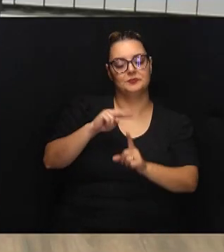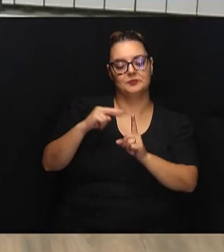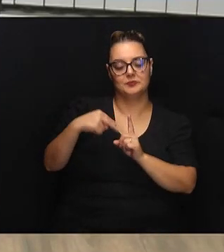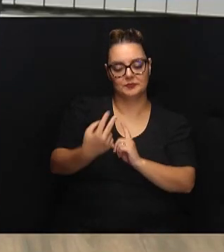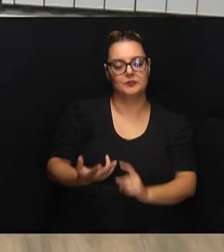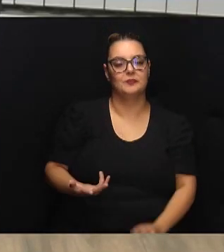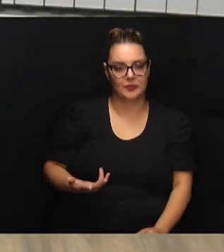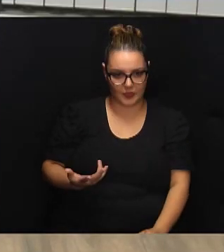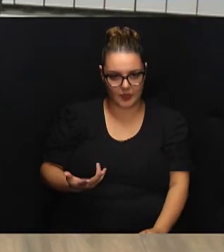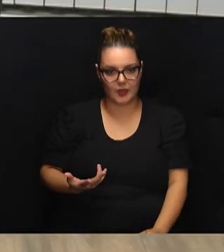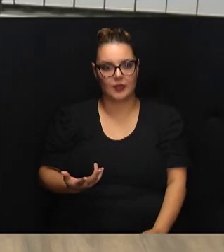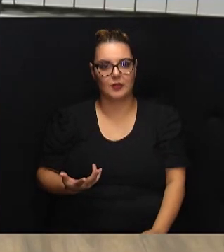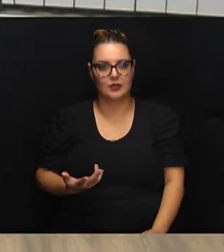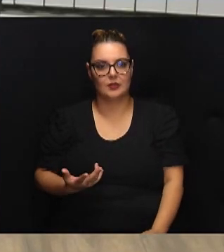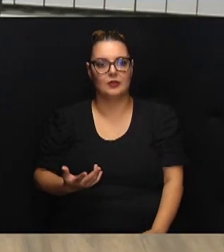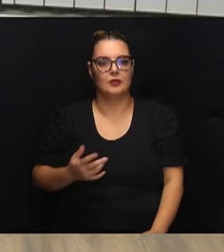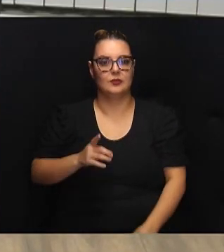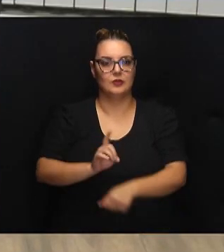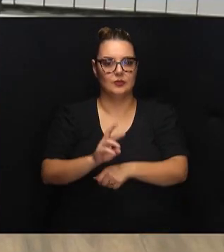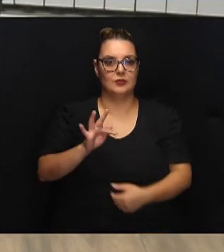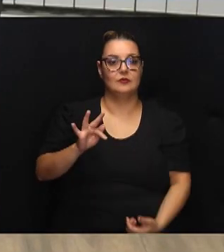doutora Fernanda Gurgel.